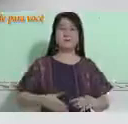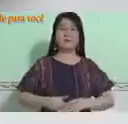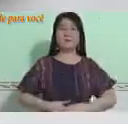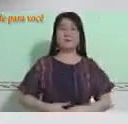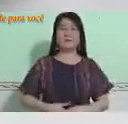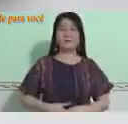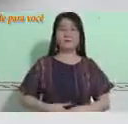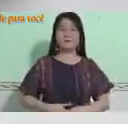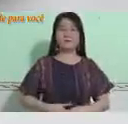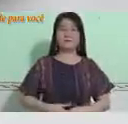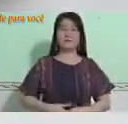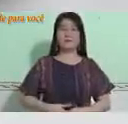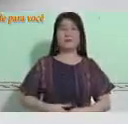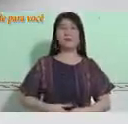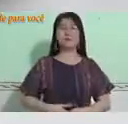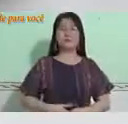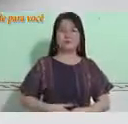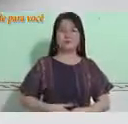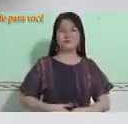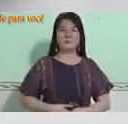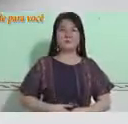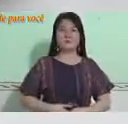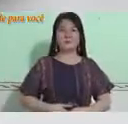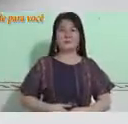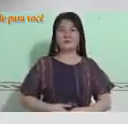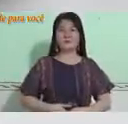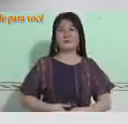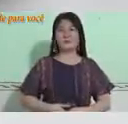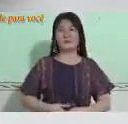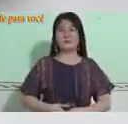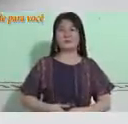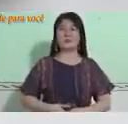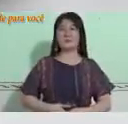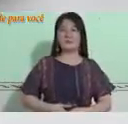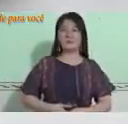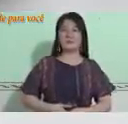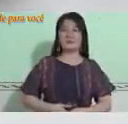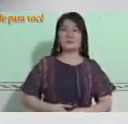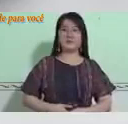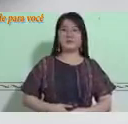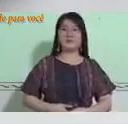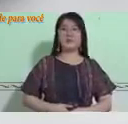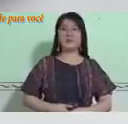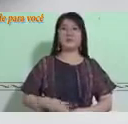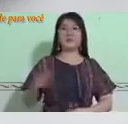VEJAUMALISTACOMPLETAD alimentos que causam gases.